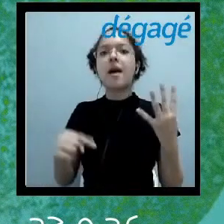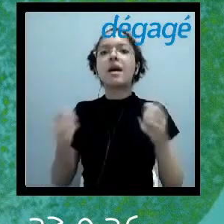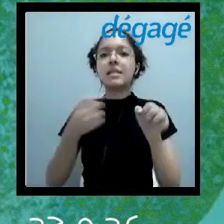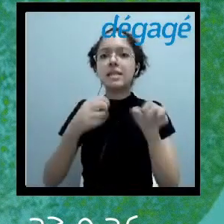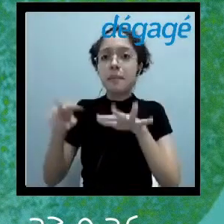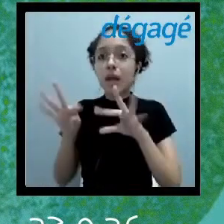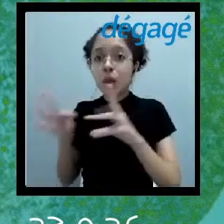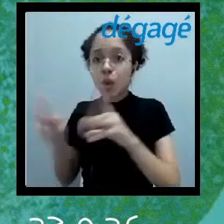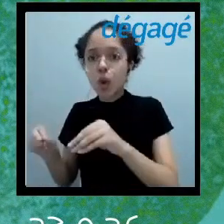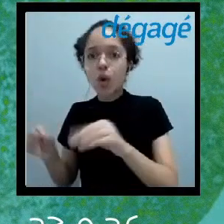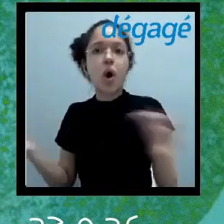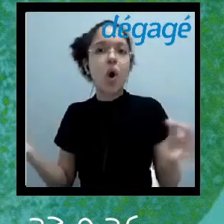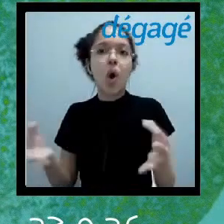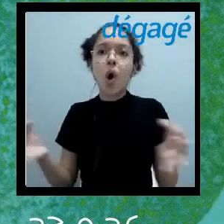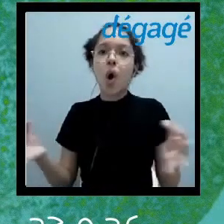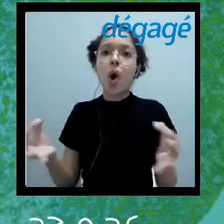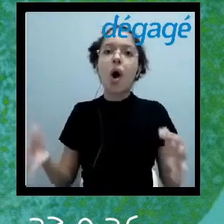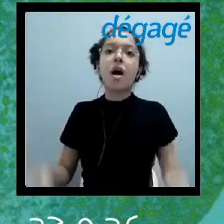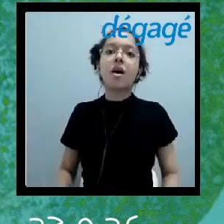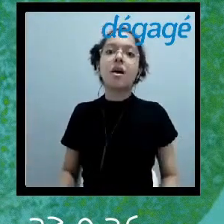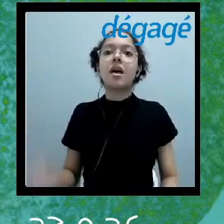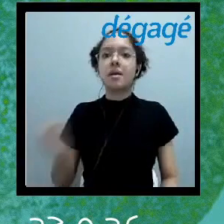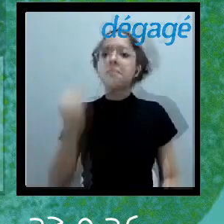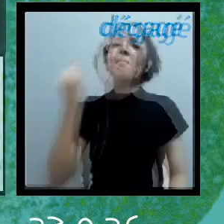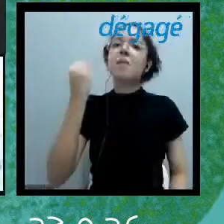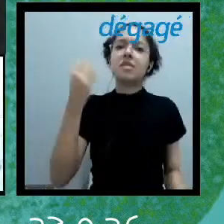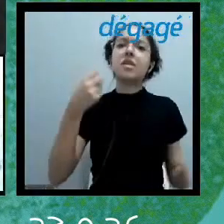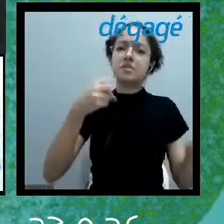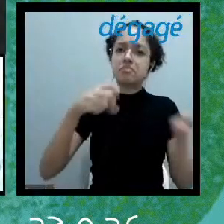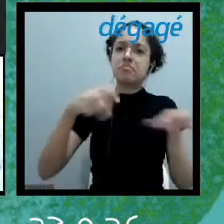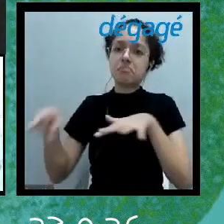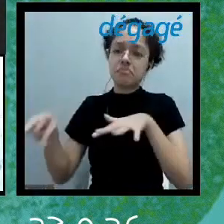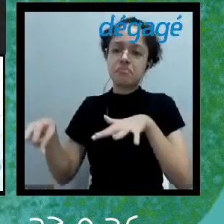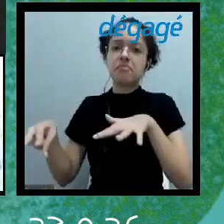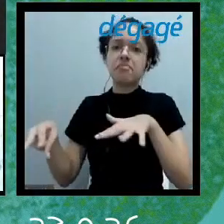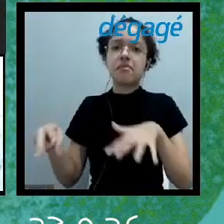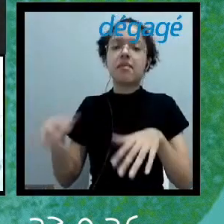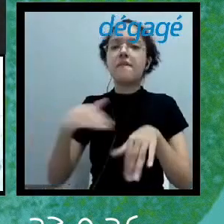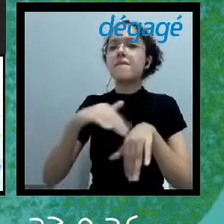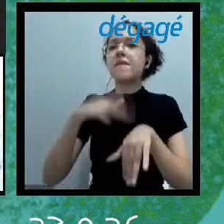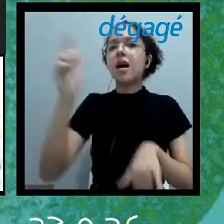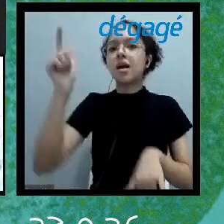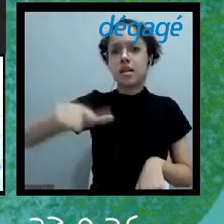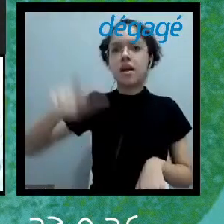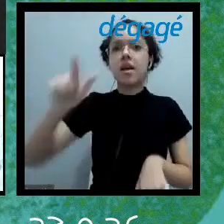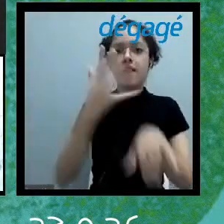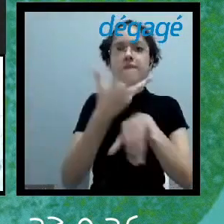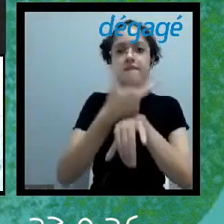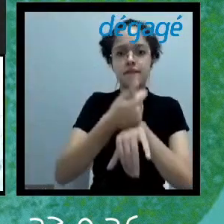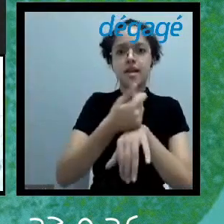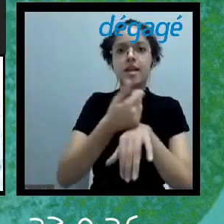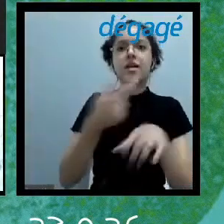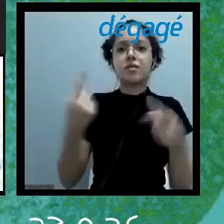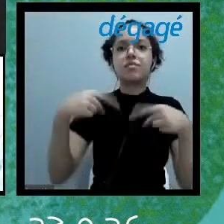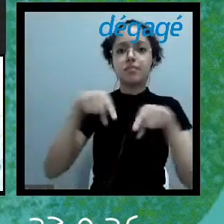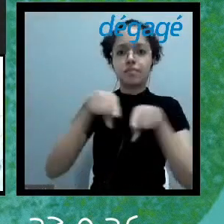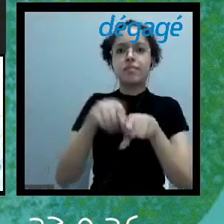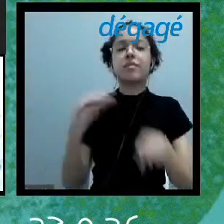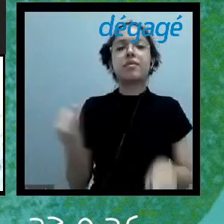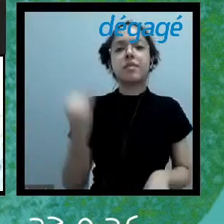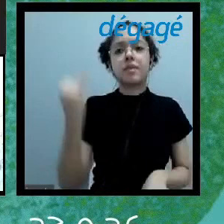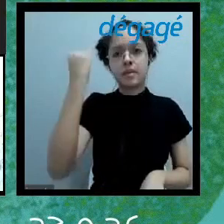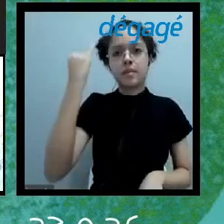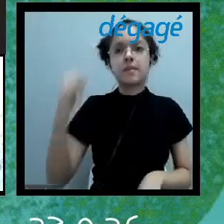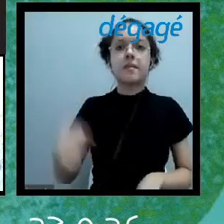né? E, com certeza, a gente vai fazer mais dessas parcerias. Não sei se vocês queriam fazer uma